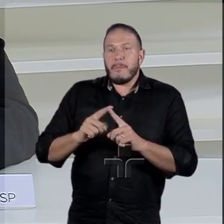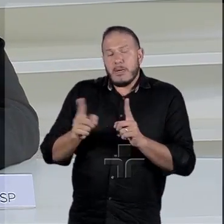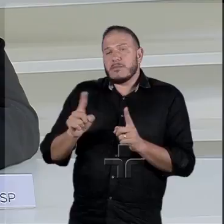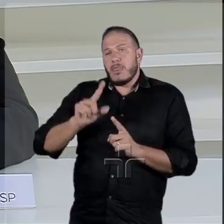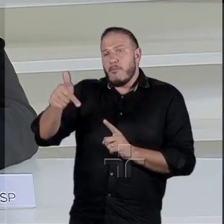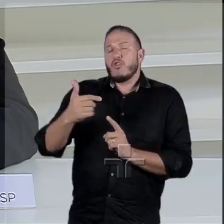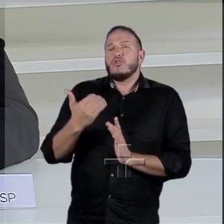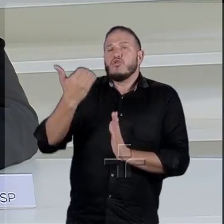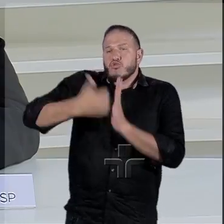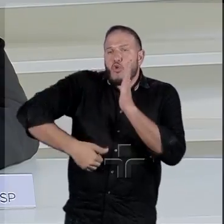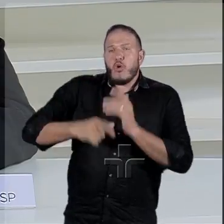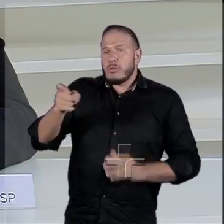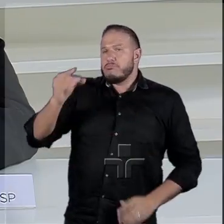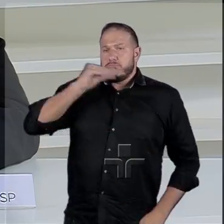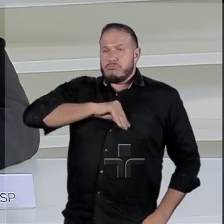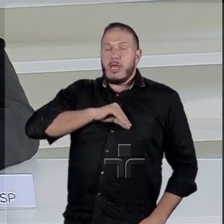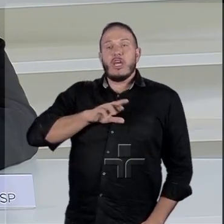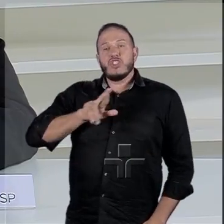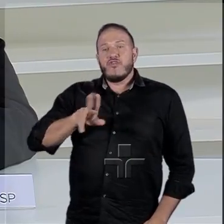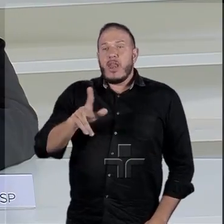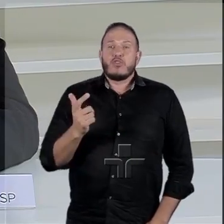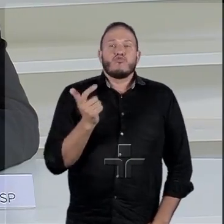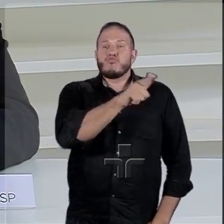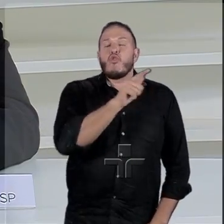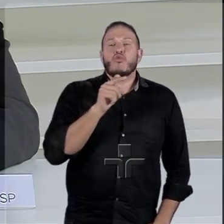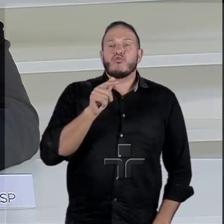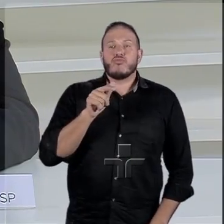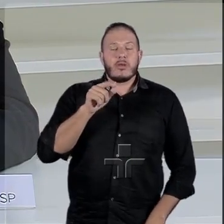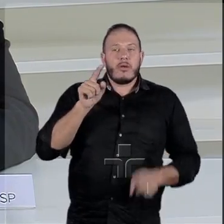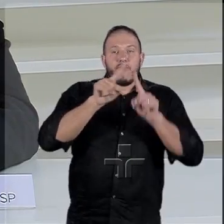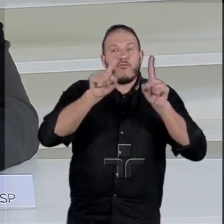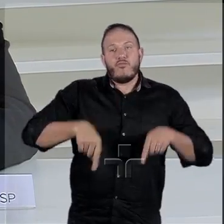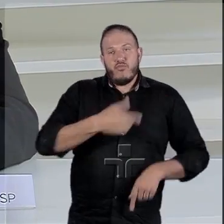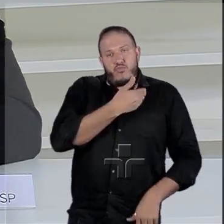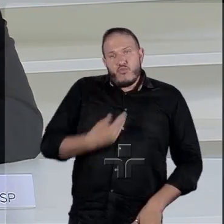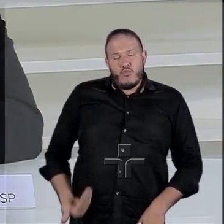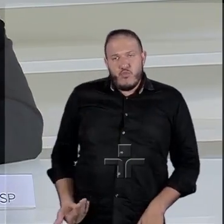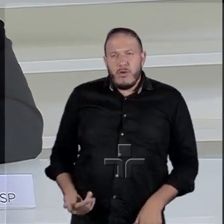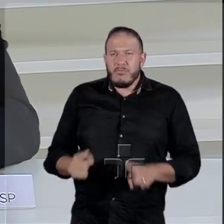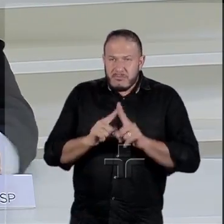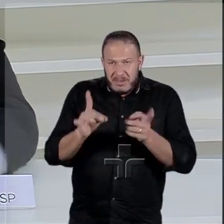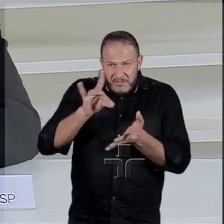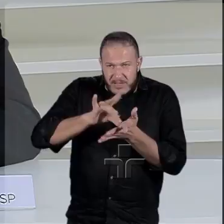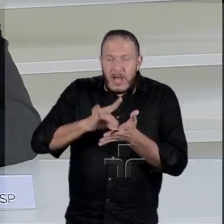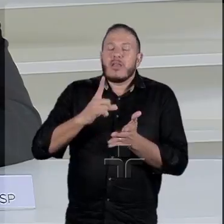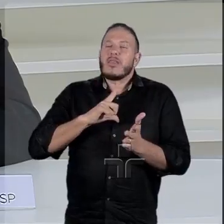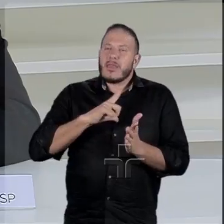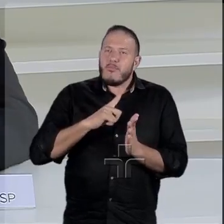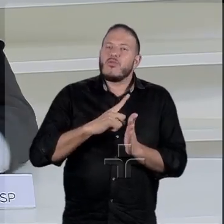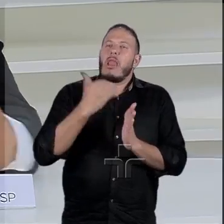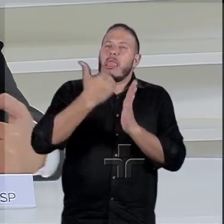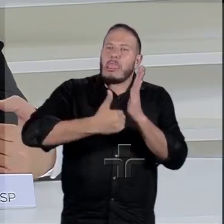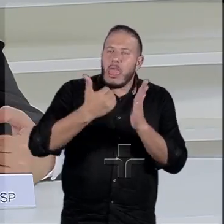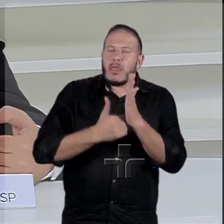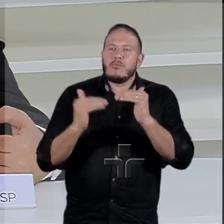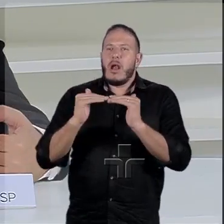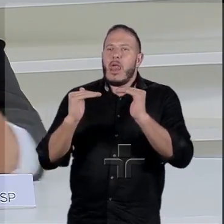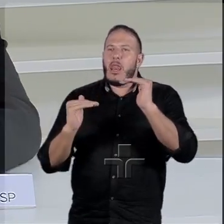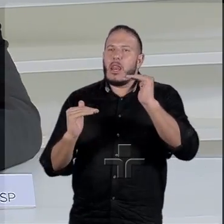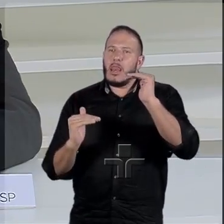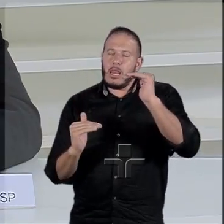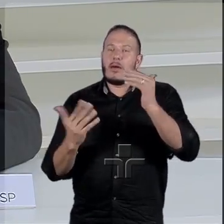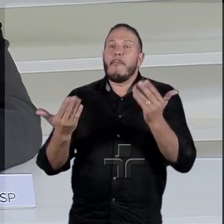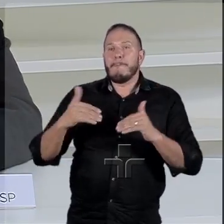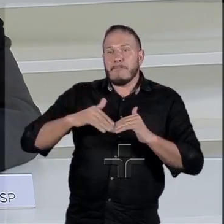o que eles recebem, diferentemente dos demais servidores públicos. Na verdade, você tem muito déficit, muita desproporção entre